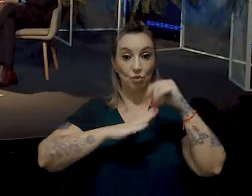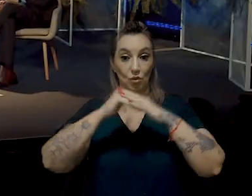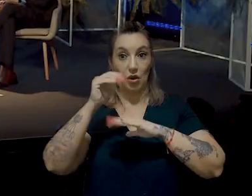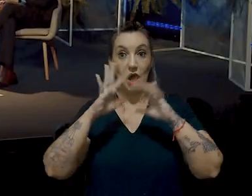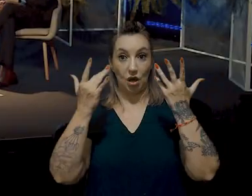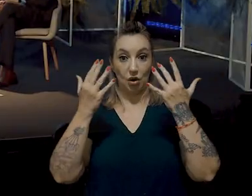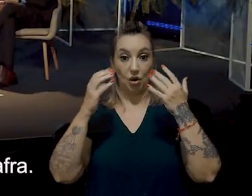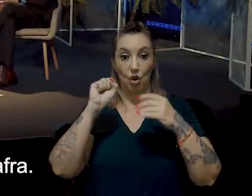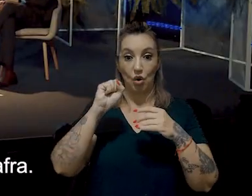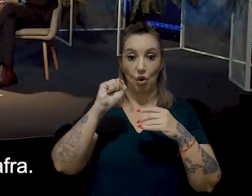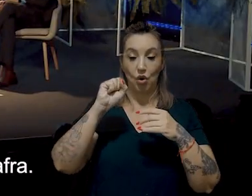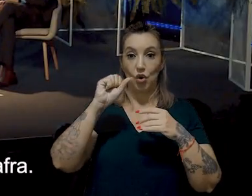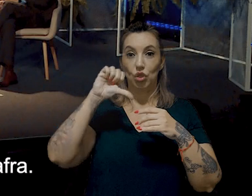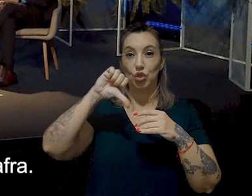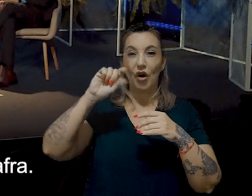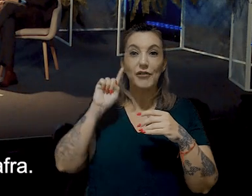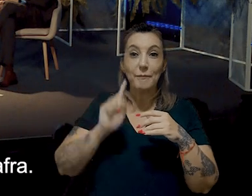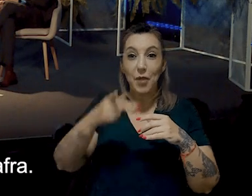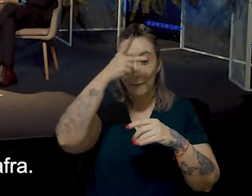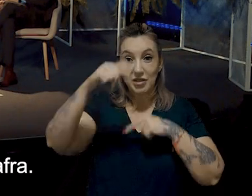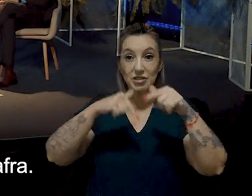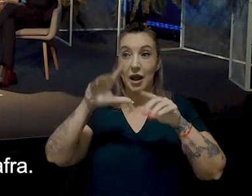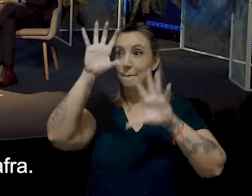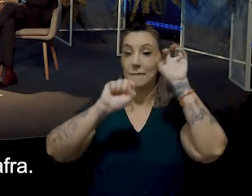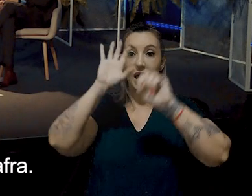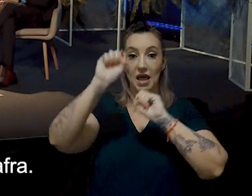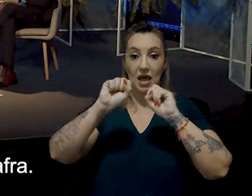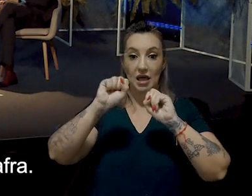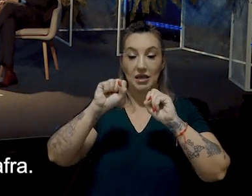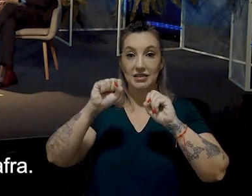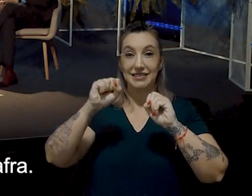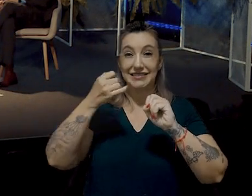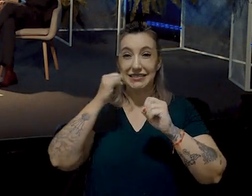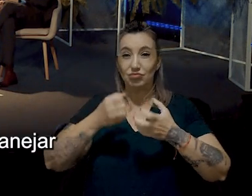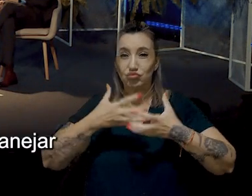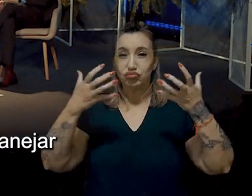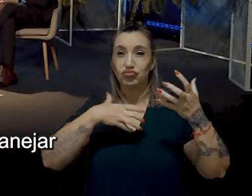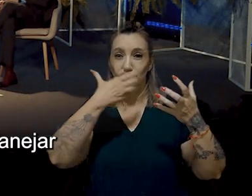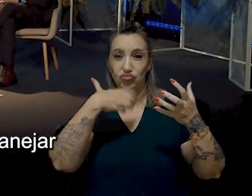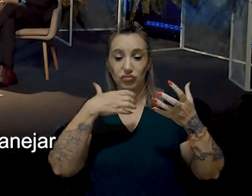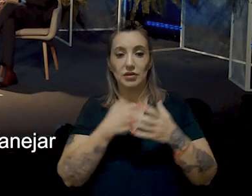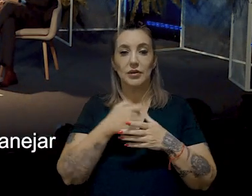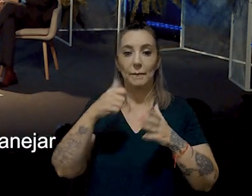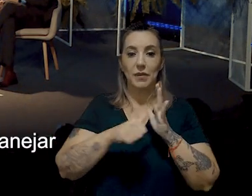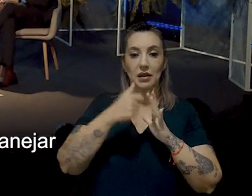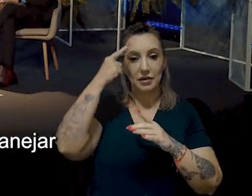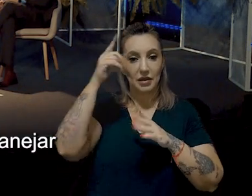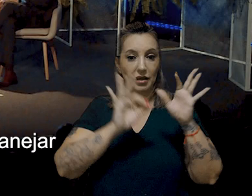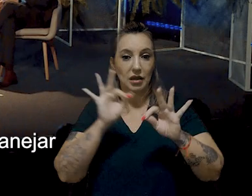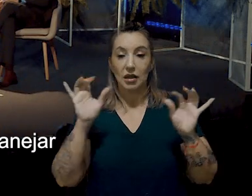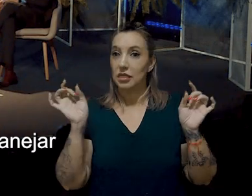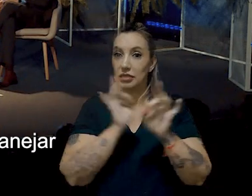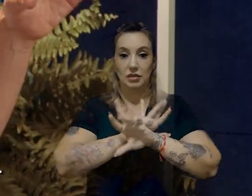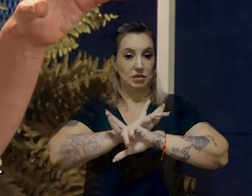estamos falando de 8 9.000 pessoas trabalhando no campo no pico de Safra Então você primeiro você começa a